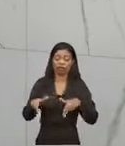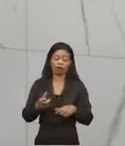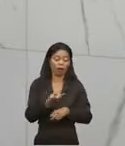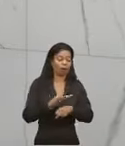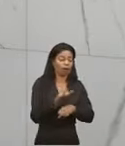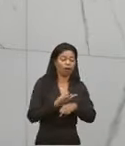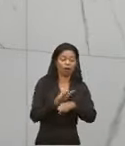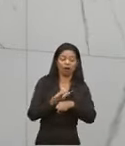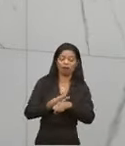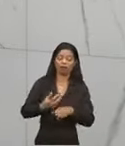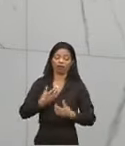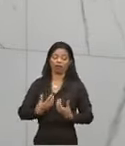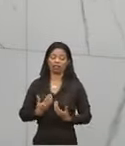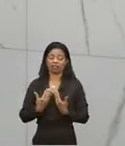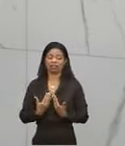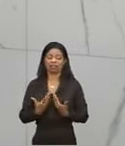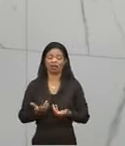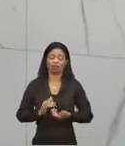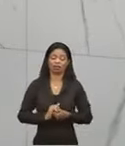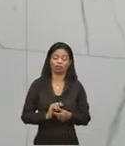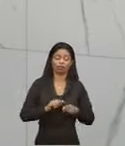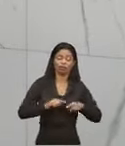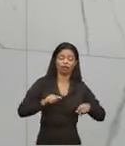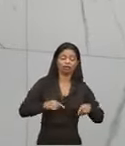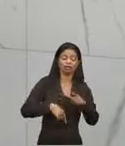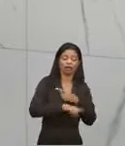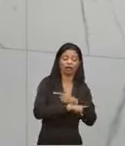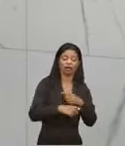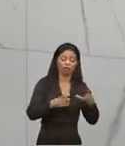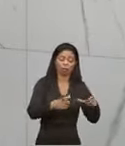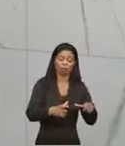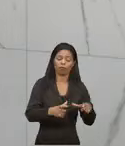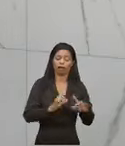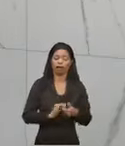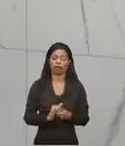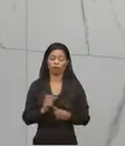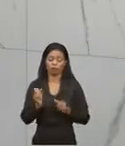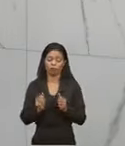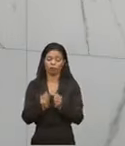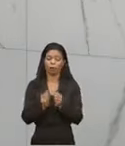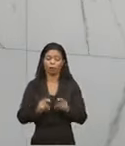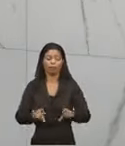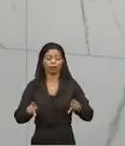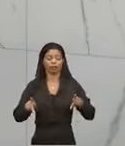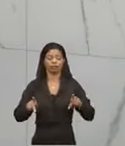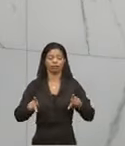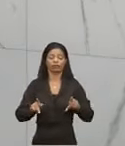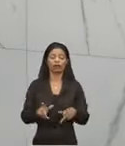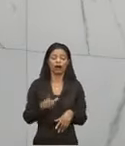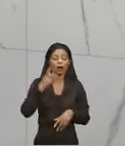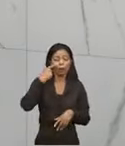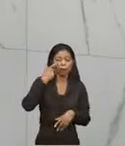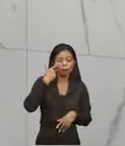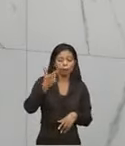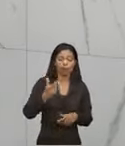procurando, às vezes vai só no posto do bairro e acha que não tem um medicamento, o município, através desse aplicativo, vai disponibilizar